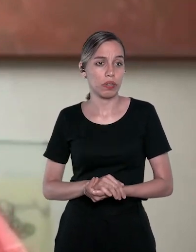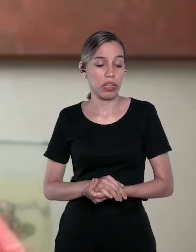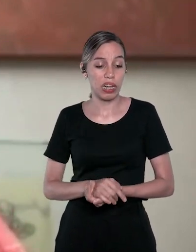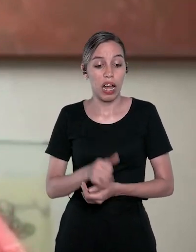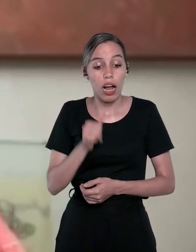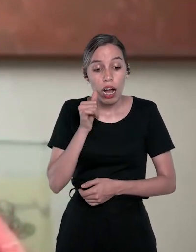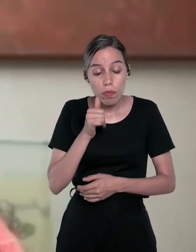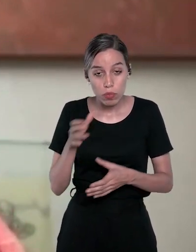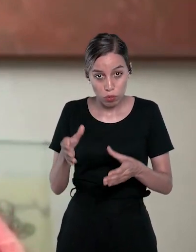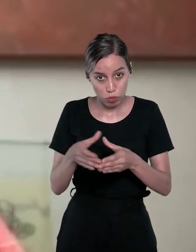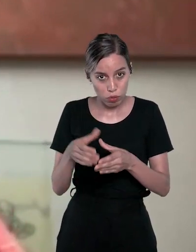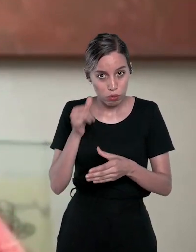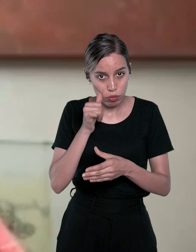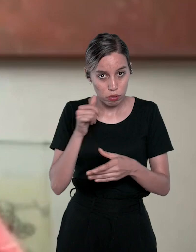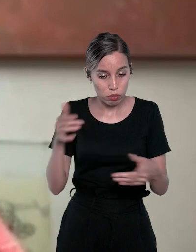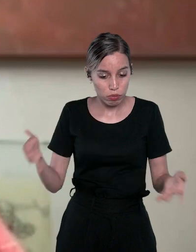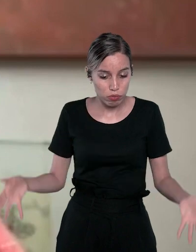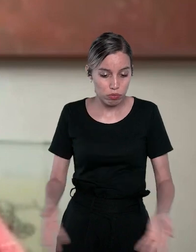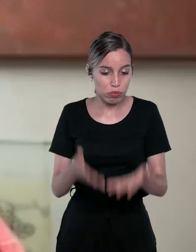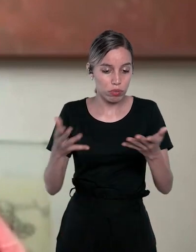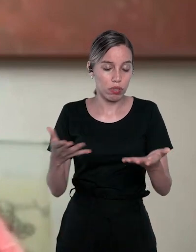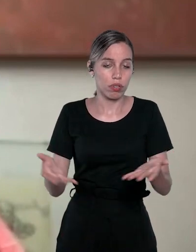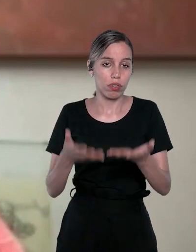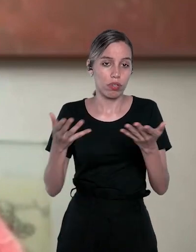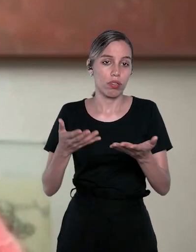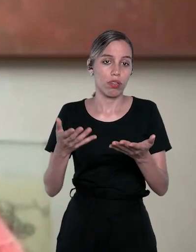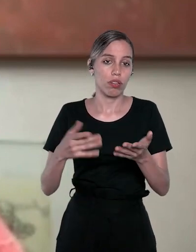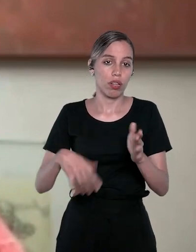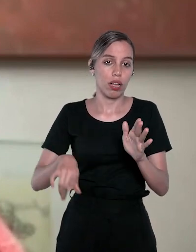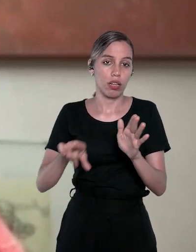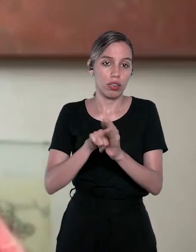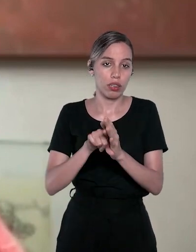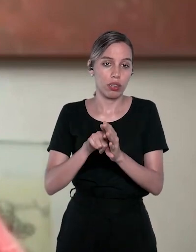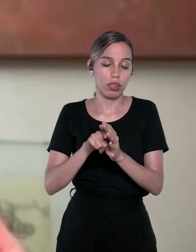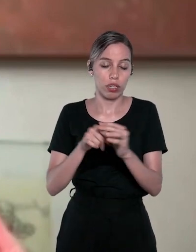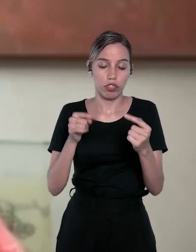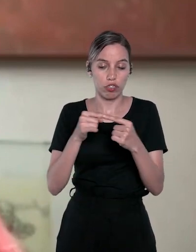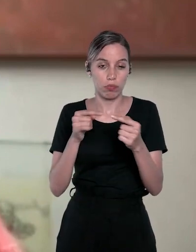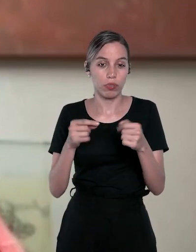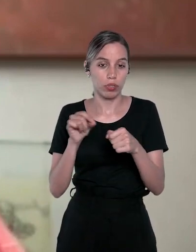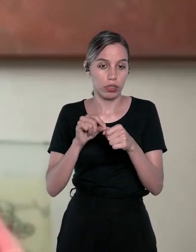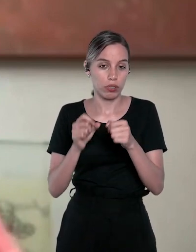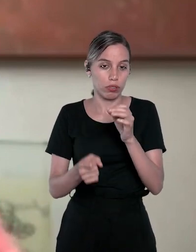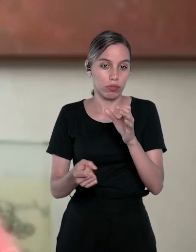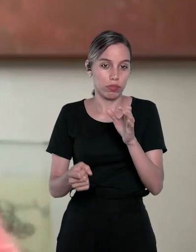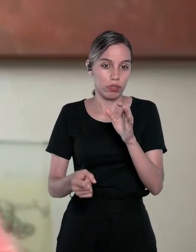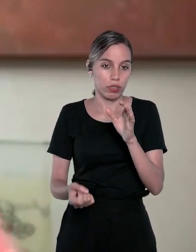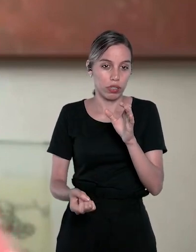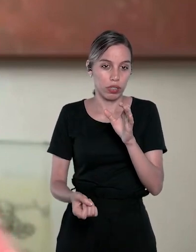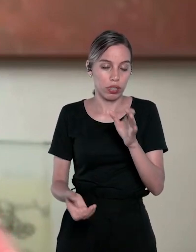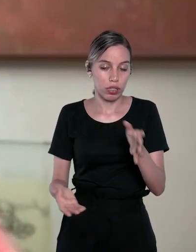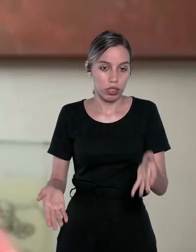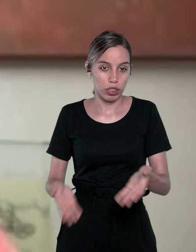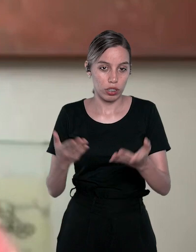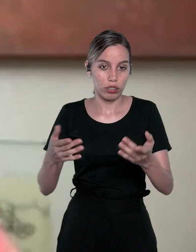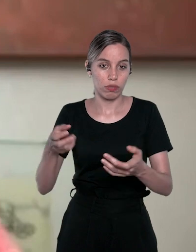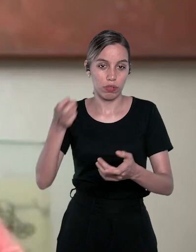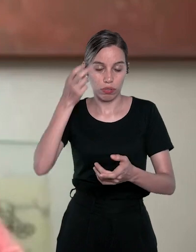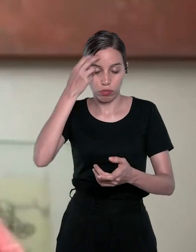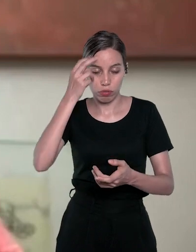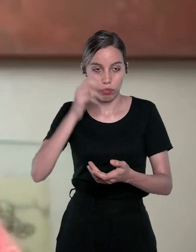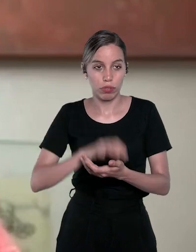dizer, elas faziam o papel que hoje faz as leis de incentivo à cultura, em caráter mais modesto,